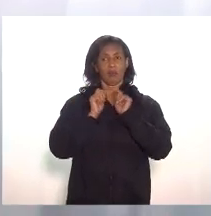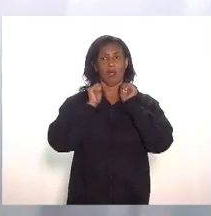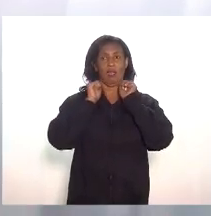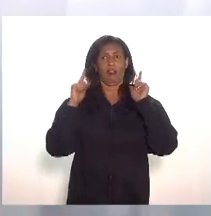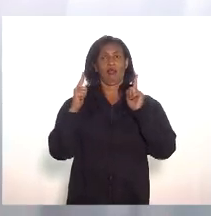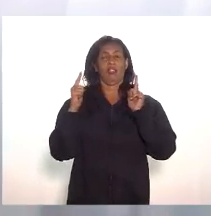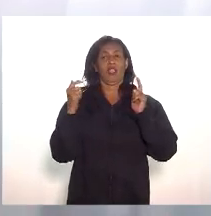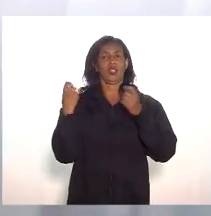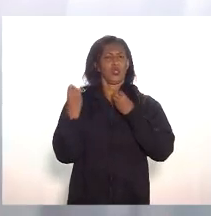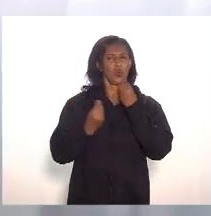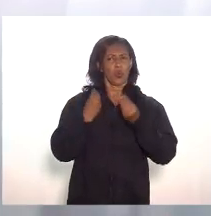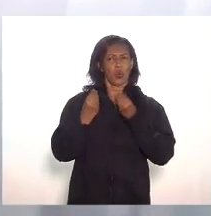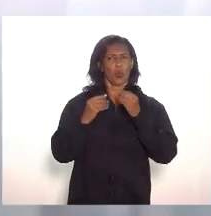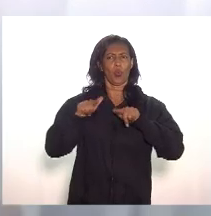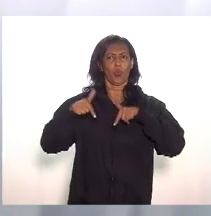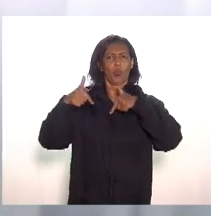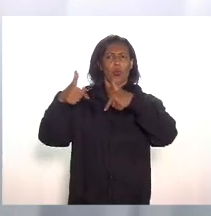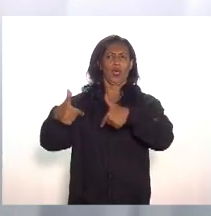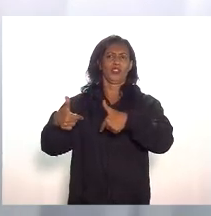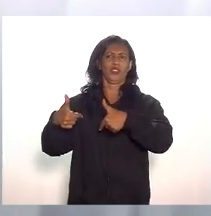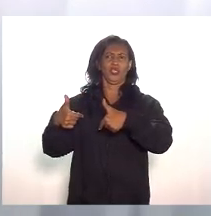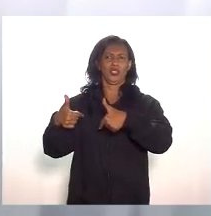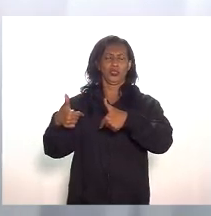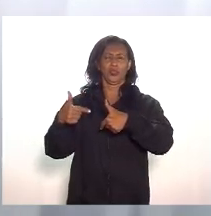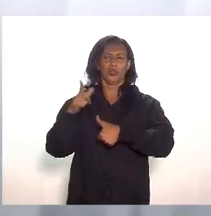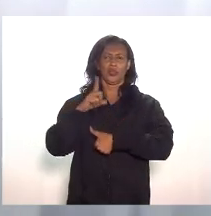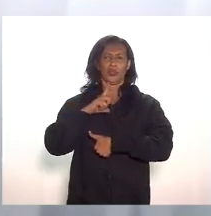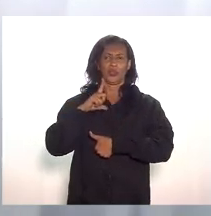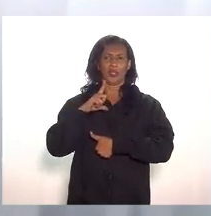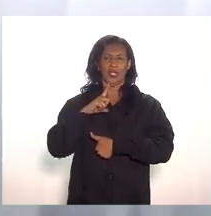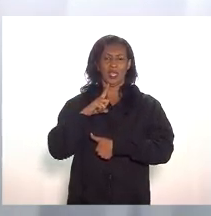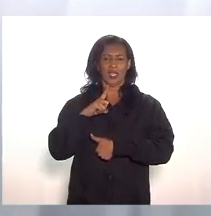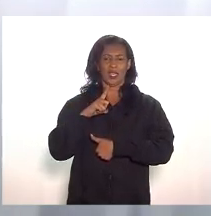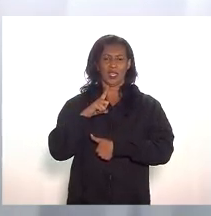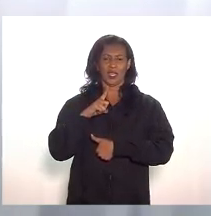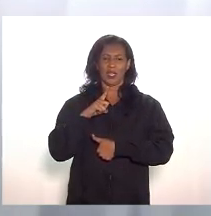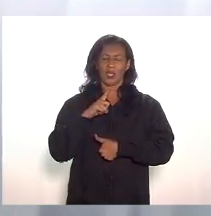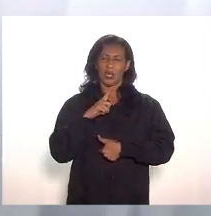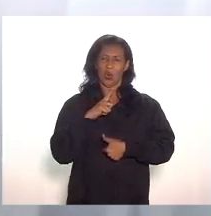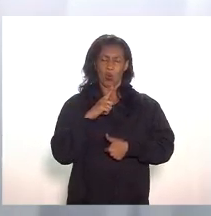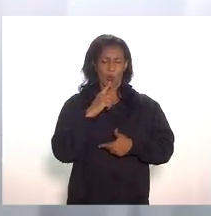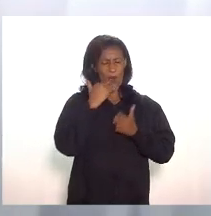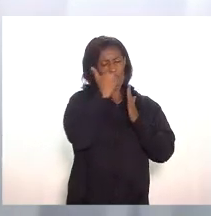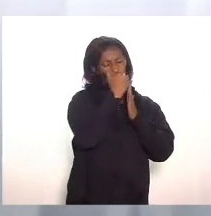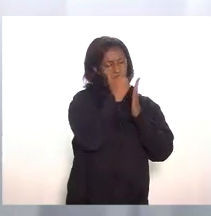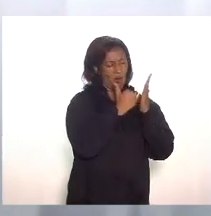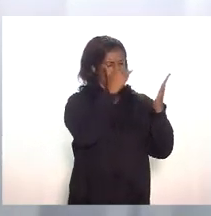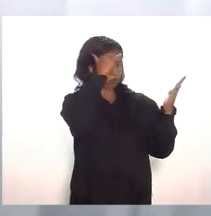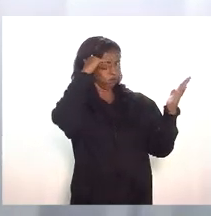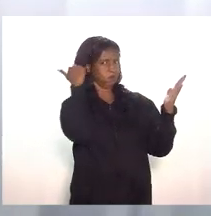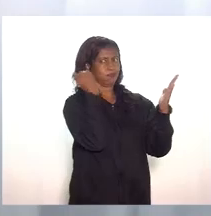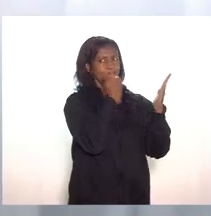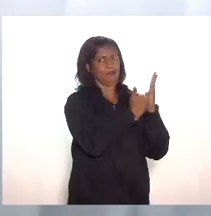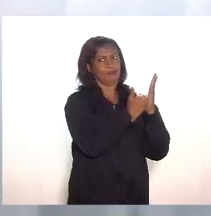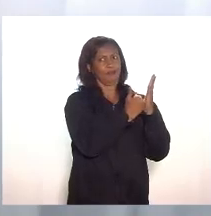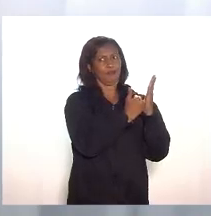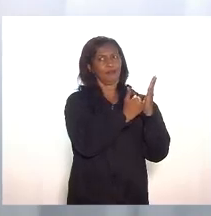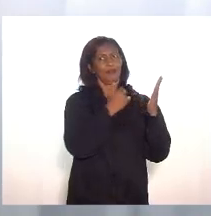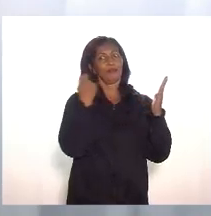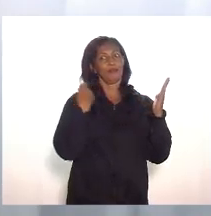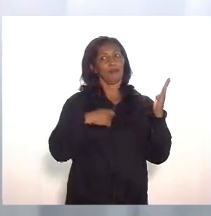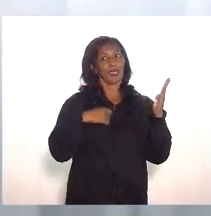feito dessa maneira, já visto ter um trâmite legal que é preciso se cumprir um rito